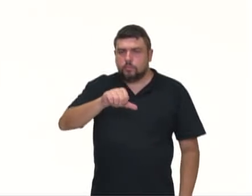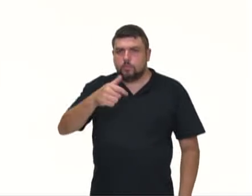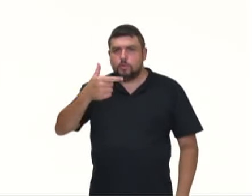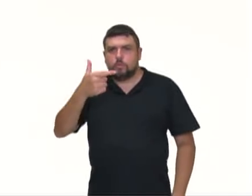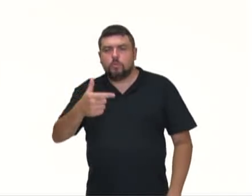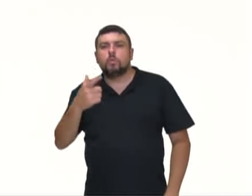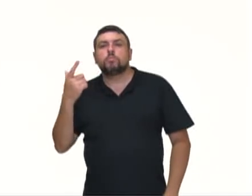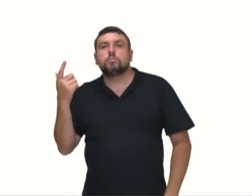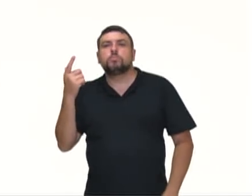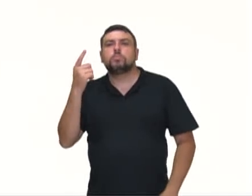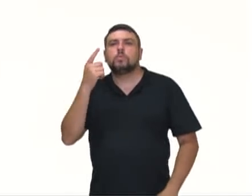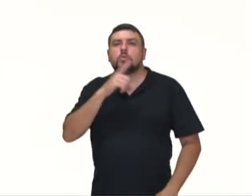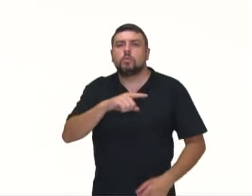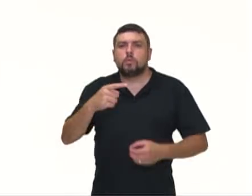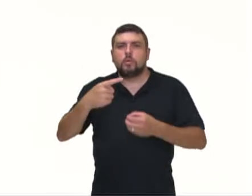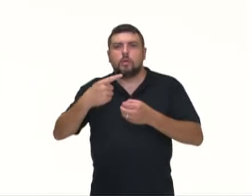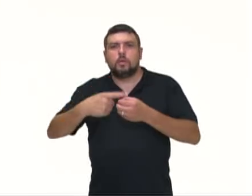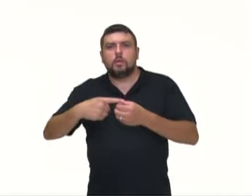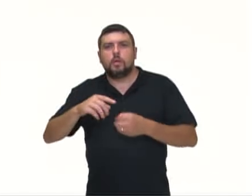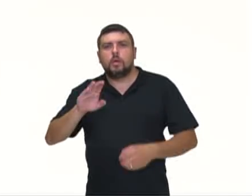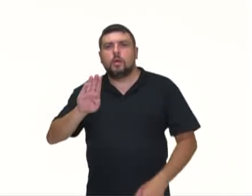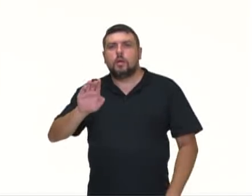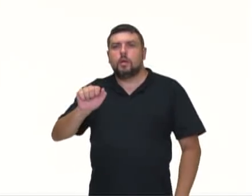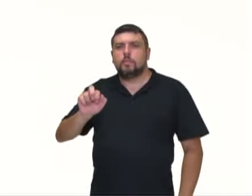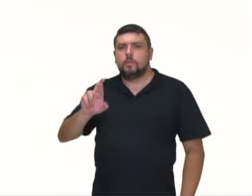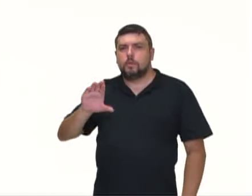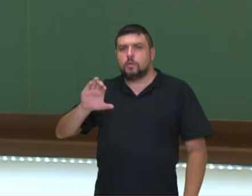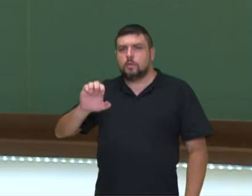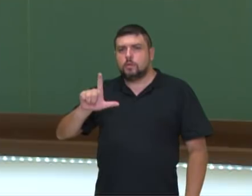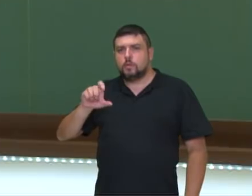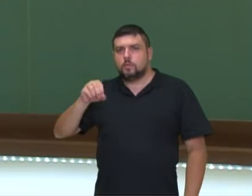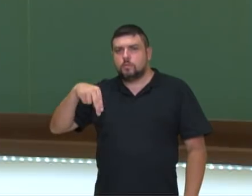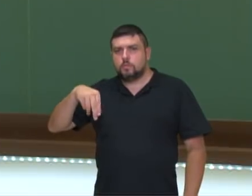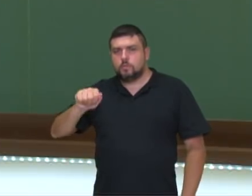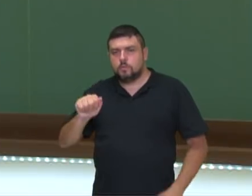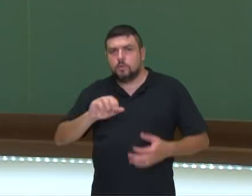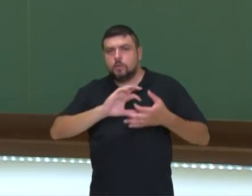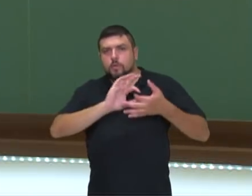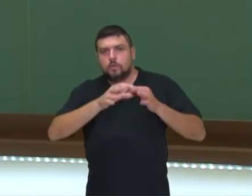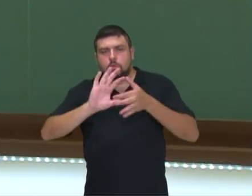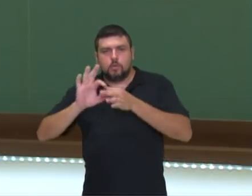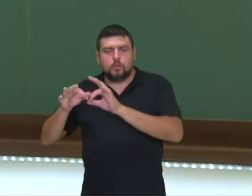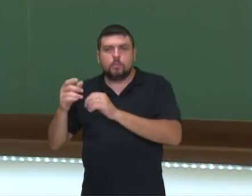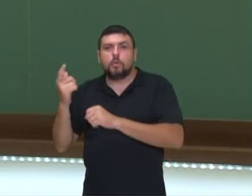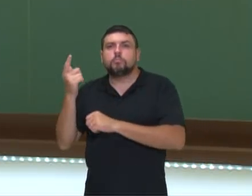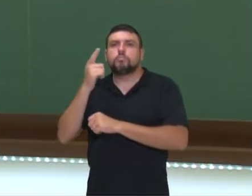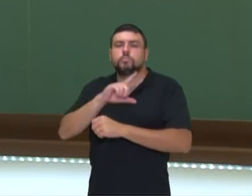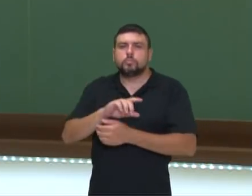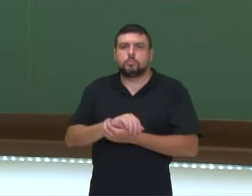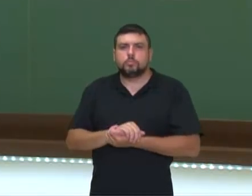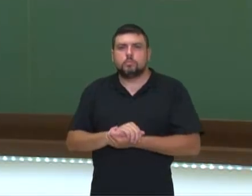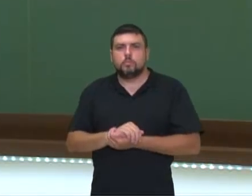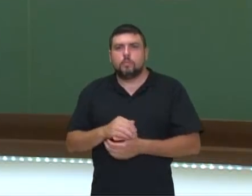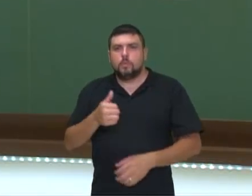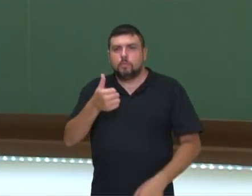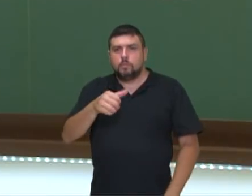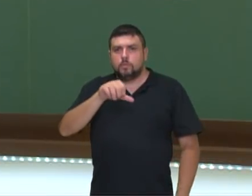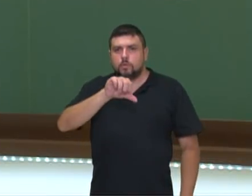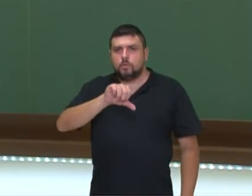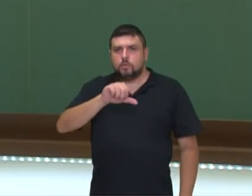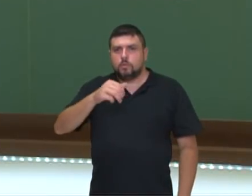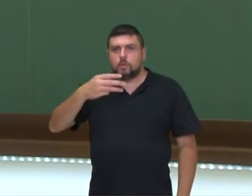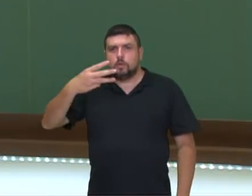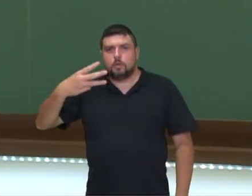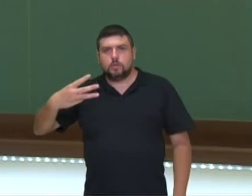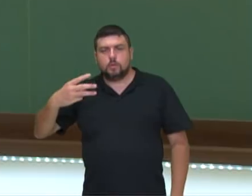1992. Então aqui a foto da seleção conquistando esse primeiro ouro olímpico. E em 1993, o Brasil vence pela